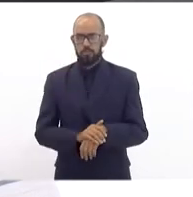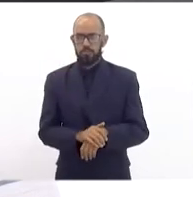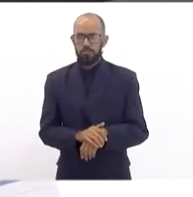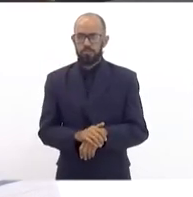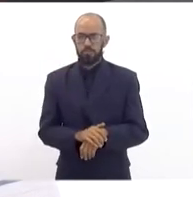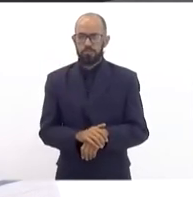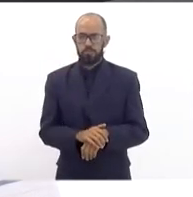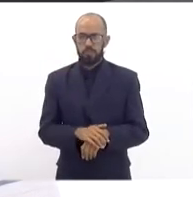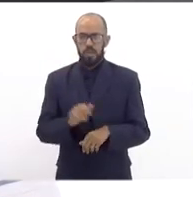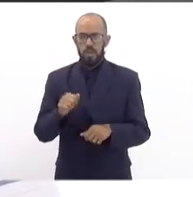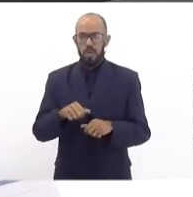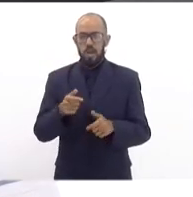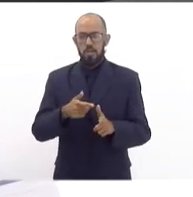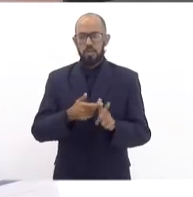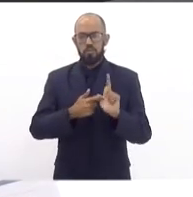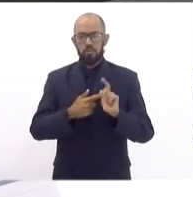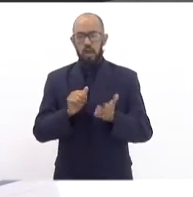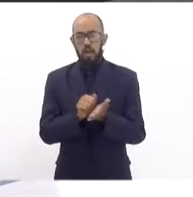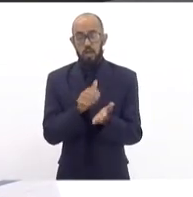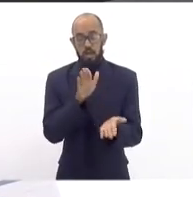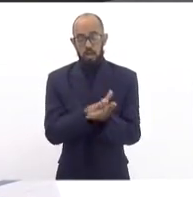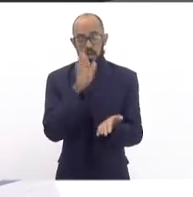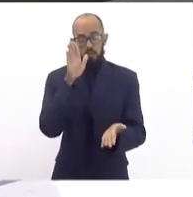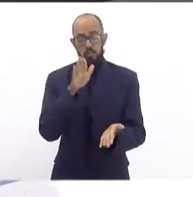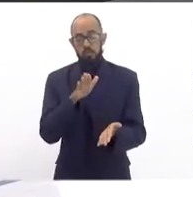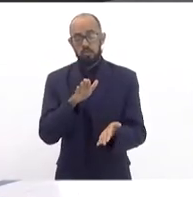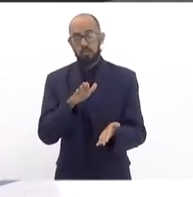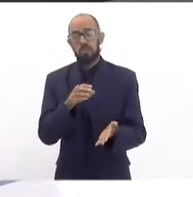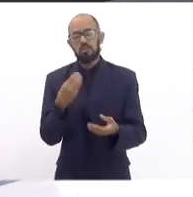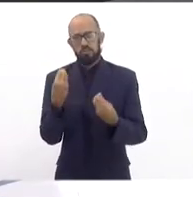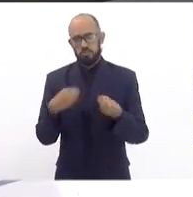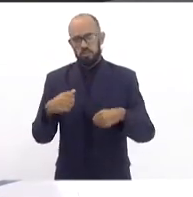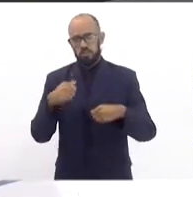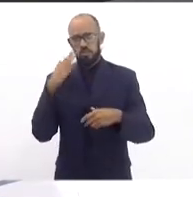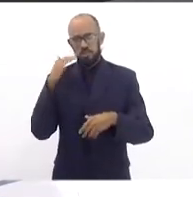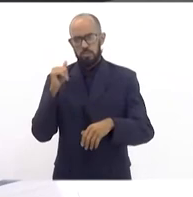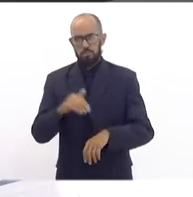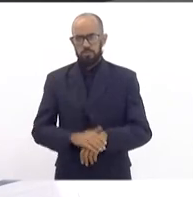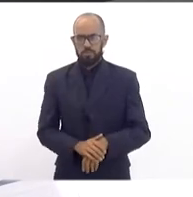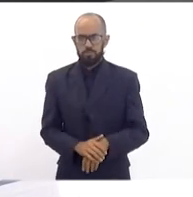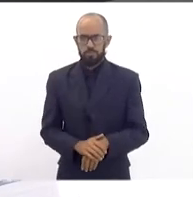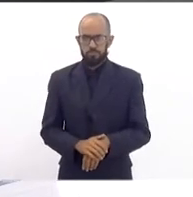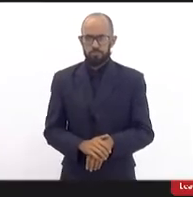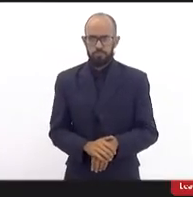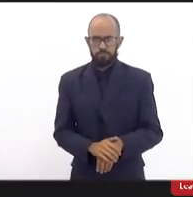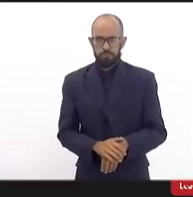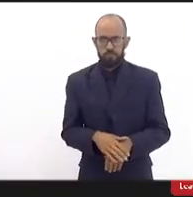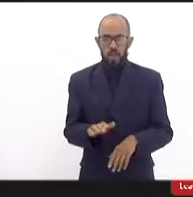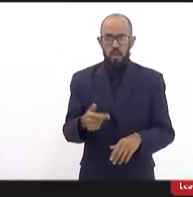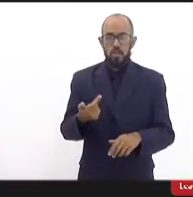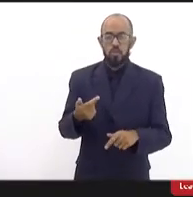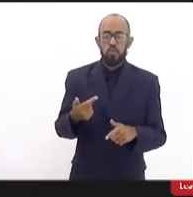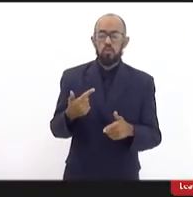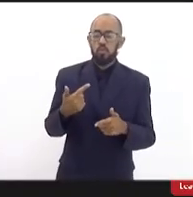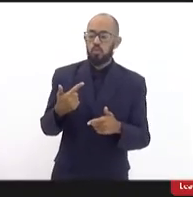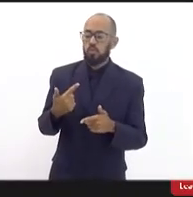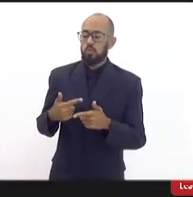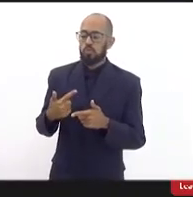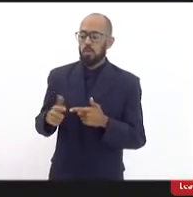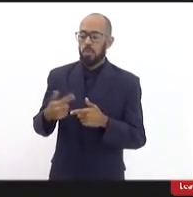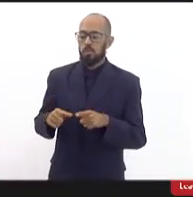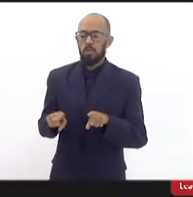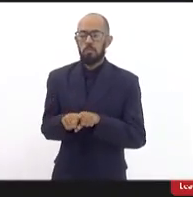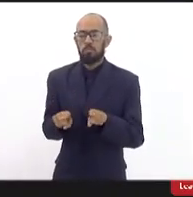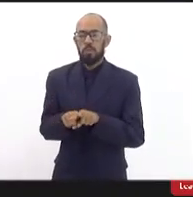se viraram multas, se as multas foram pagas ou tiverem anistia. Deputada, e essa última questão, só